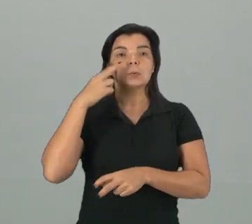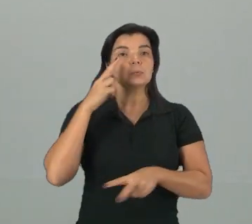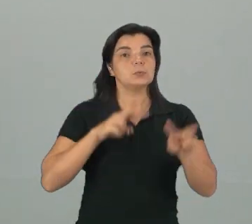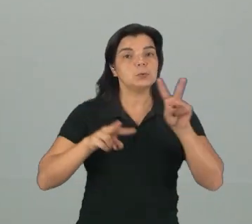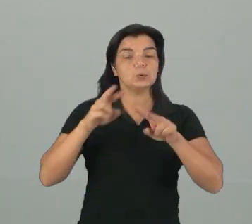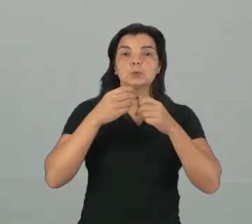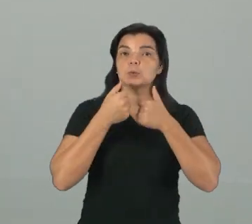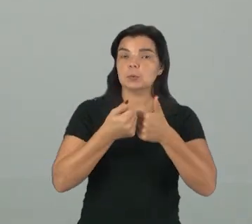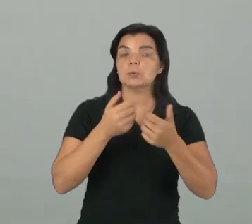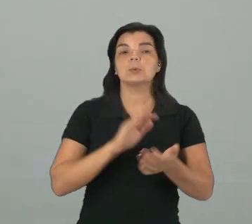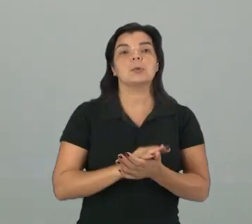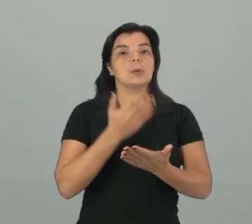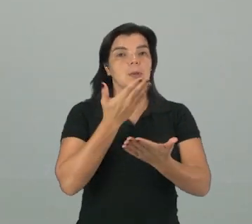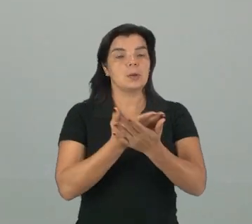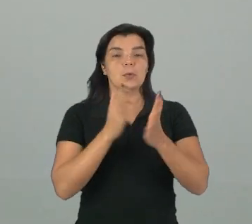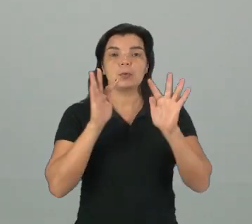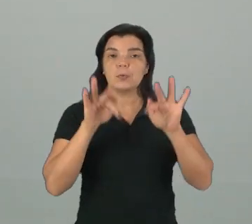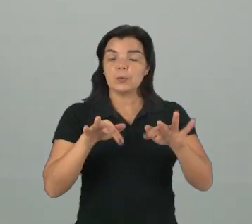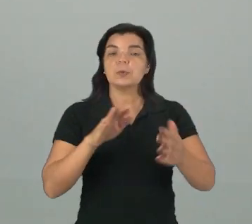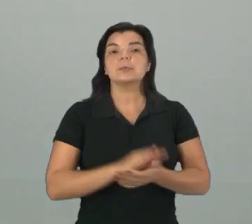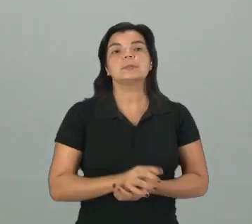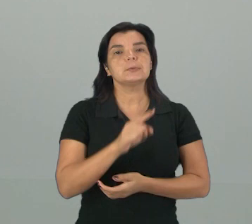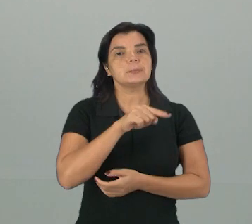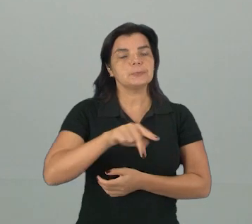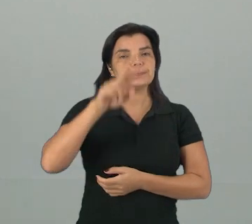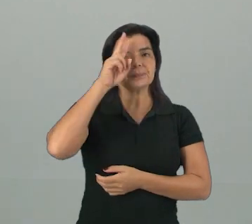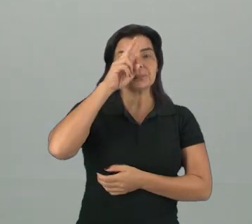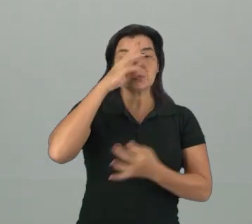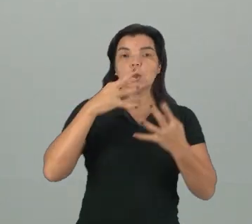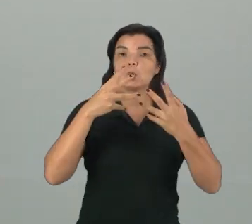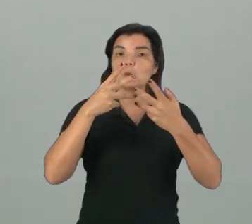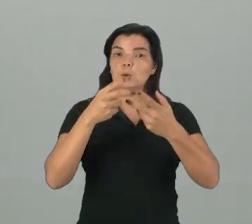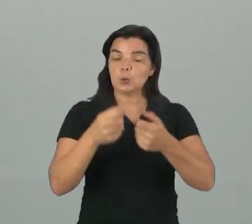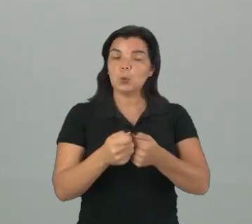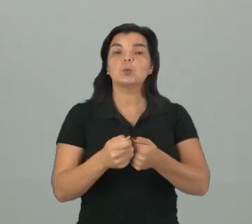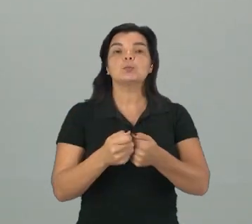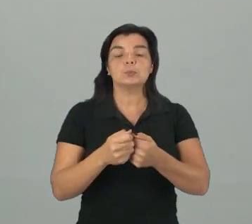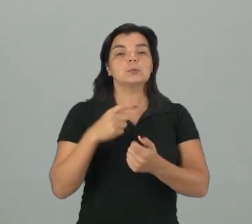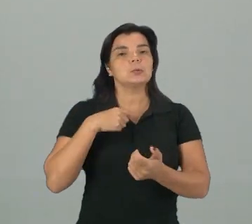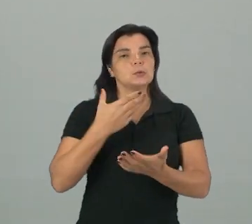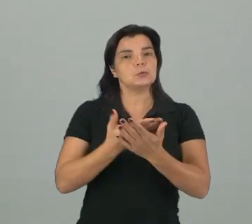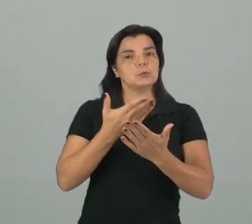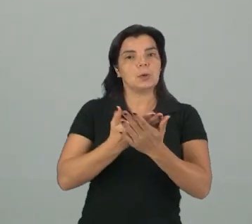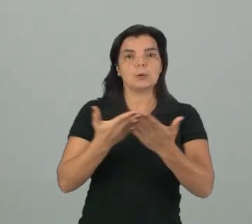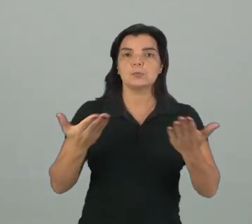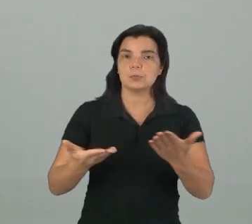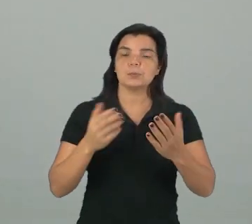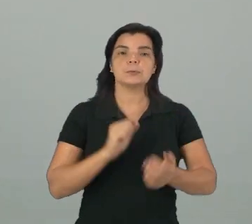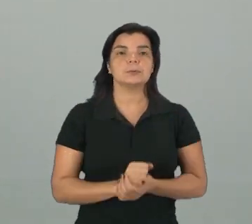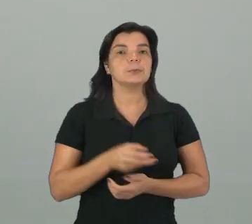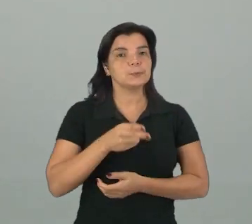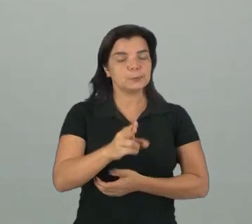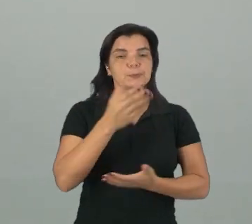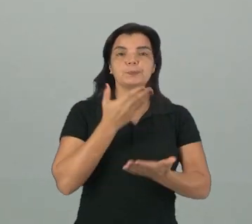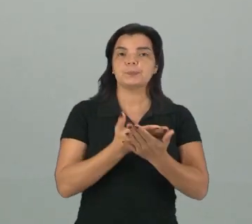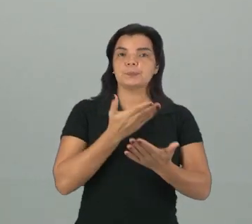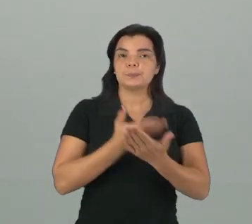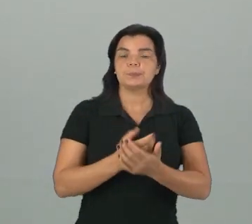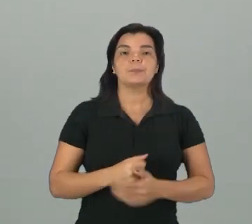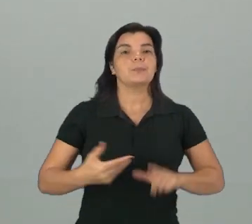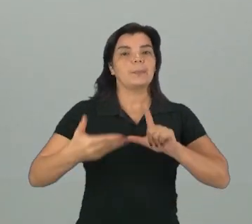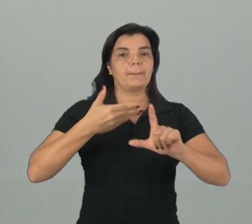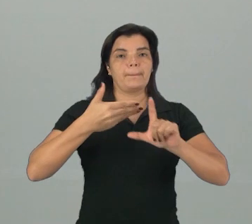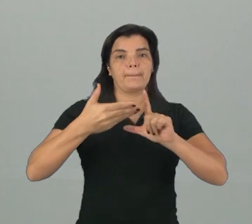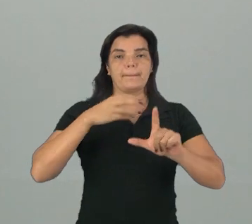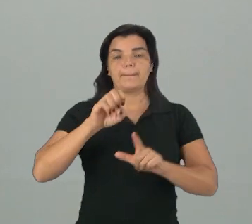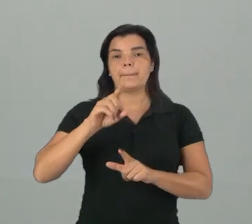tudo bem? A nossa aula está chegando ao fim, então se lembre de todos esses pontos que nós estudamos na aula de hoje e continue estudando,